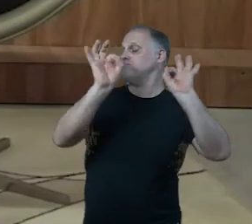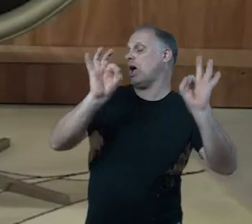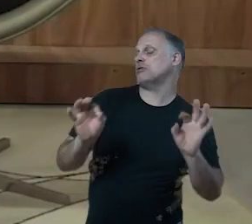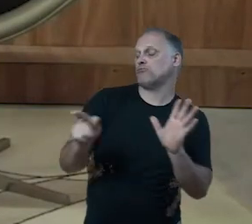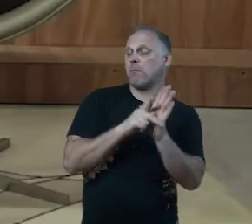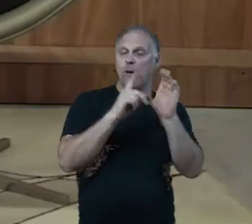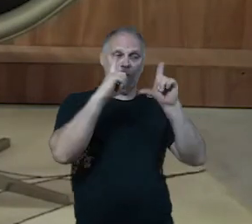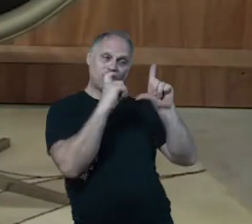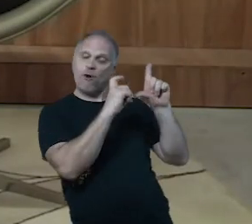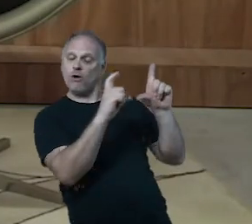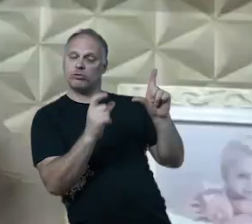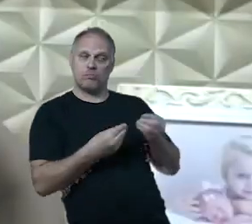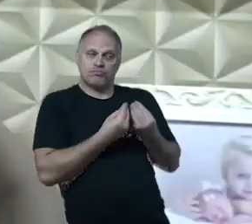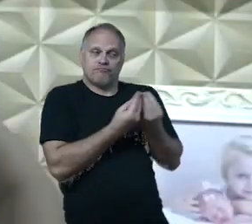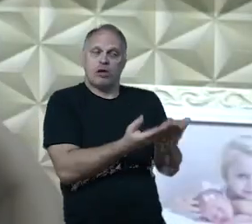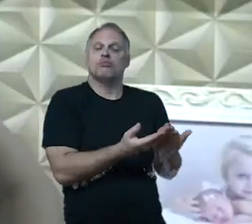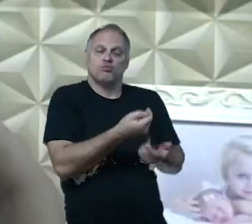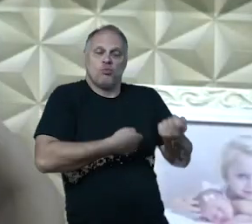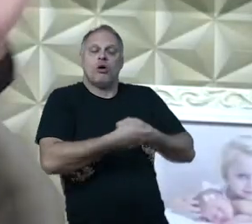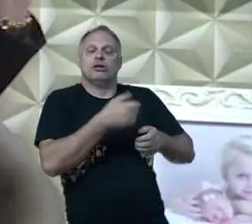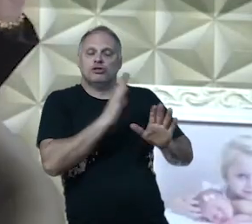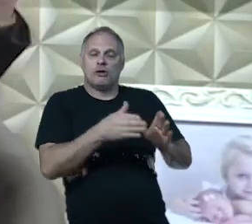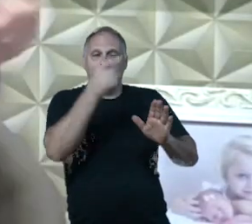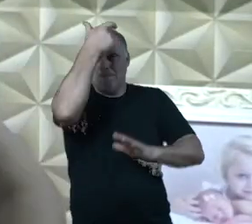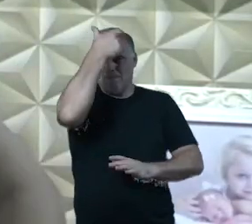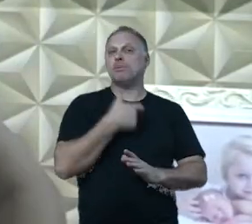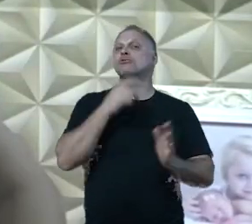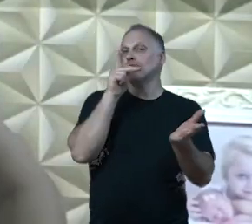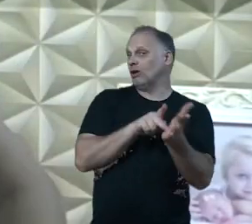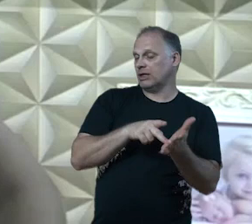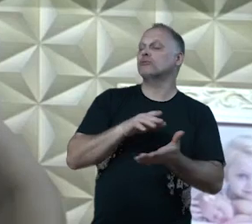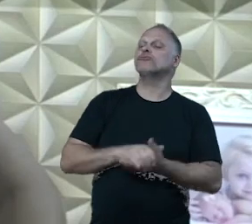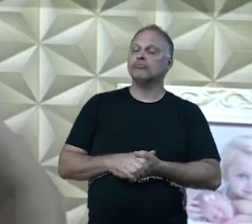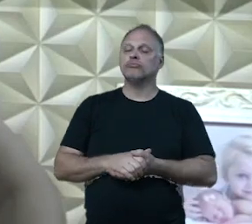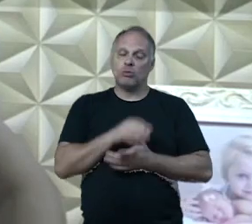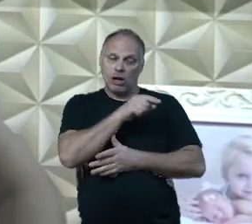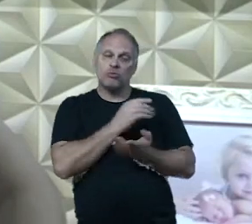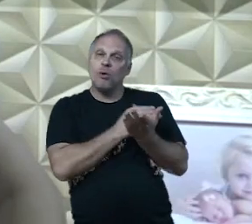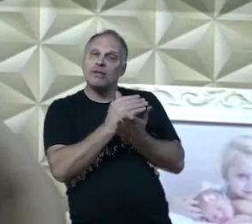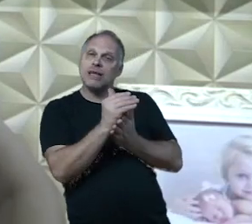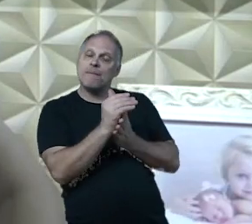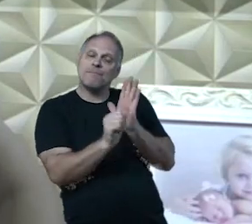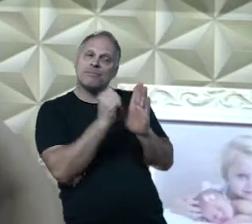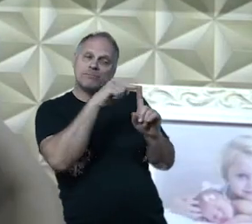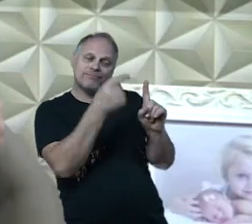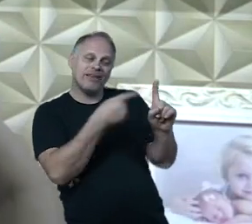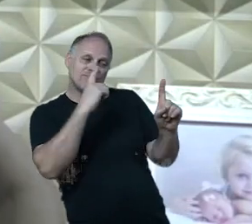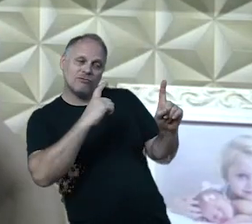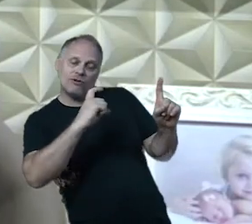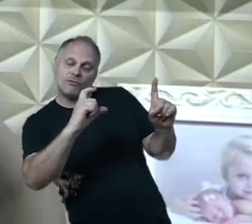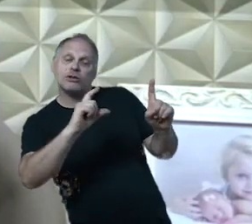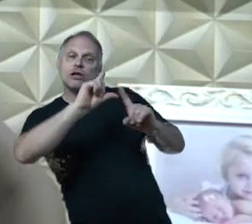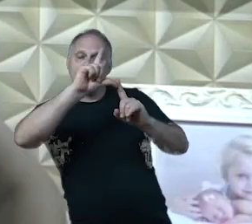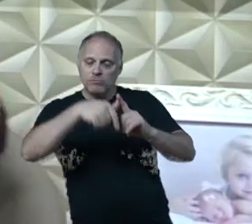publicitária, enfim, com pessoas reais, digamos assim. Então, foi com ela e dali foi puxando